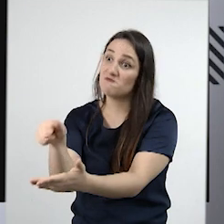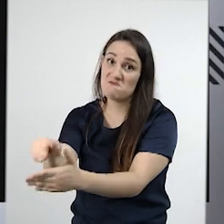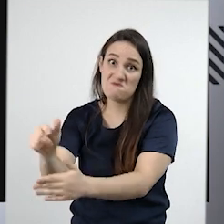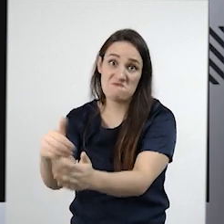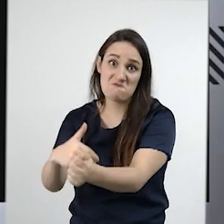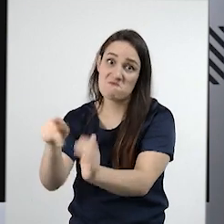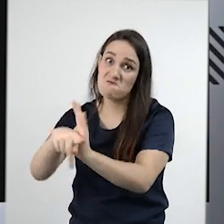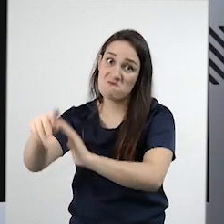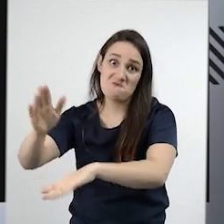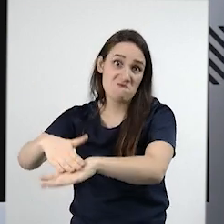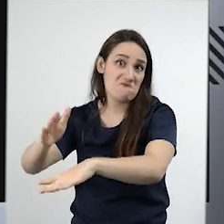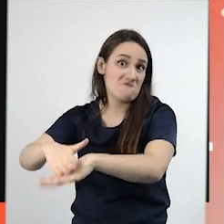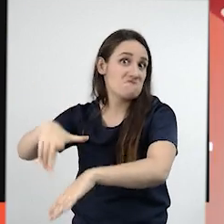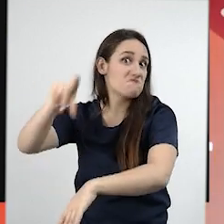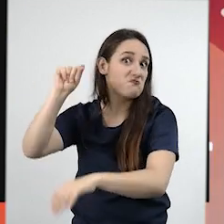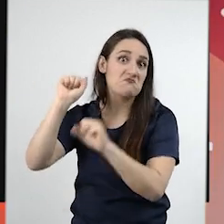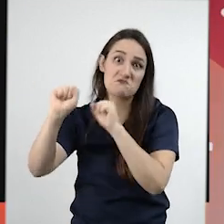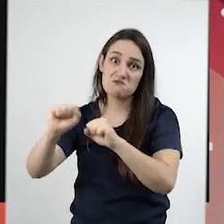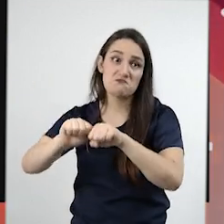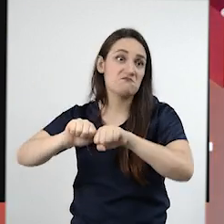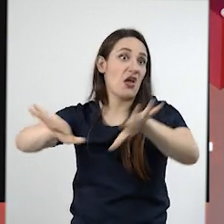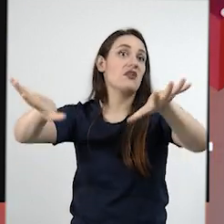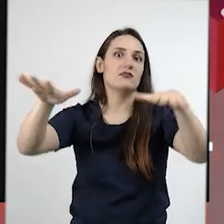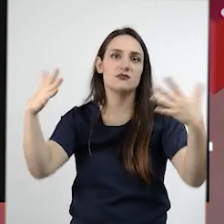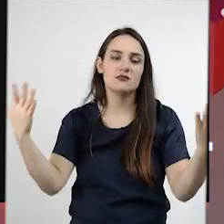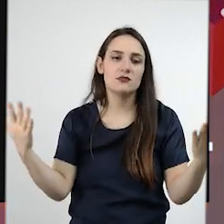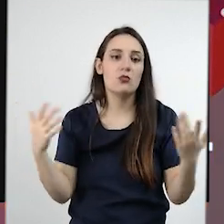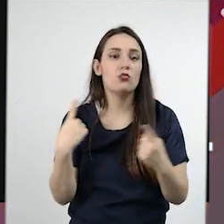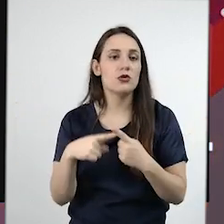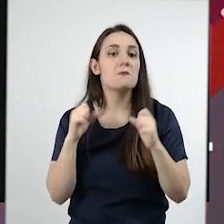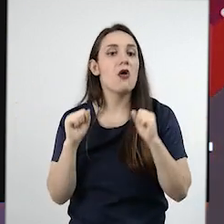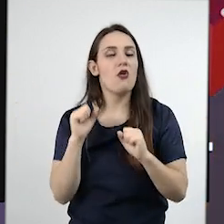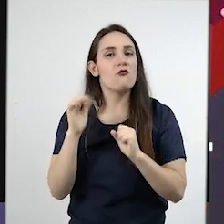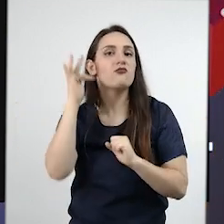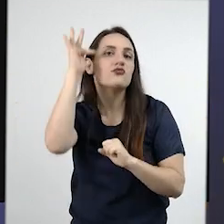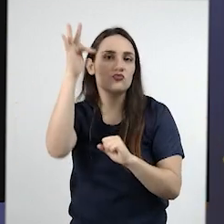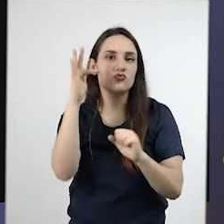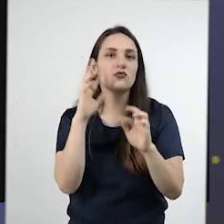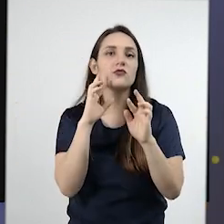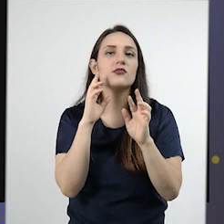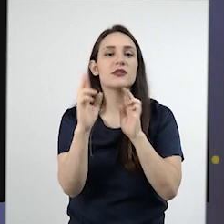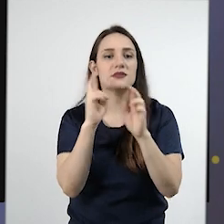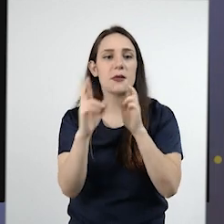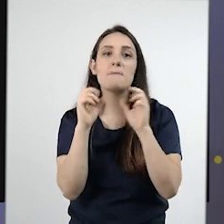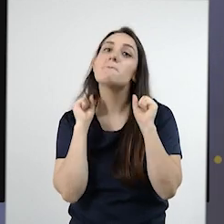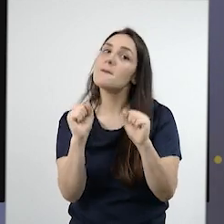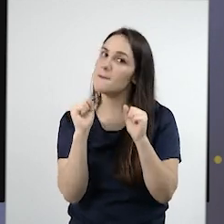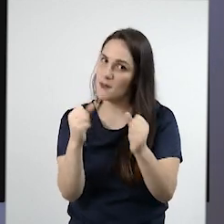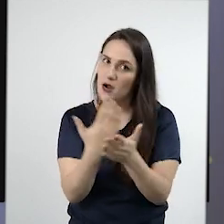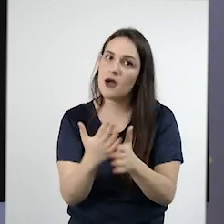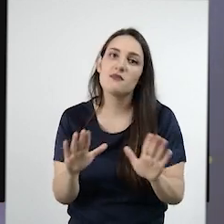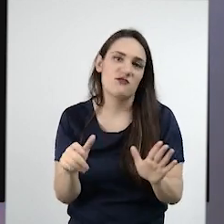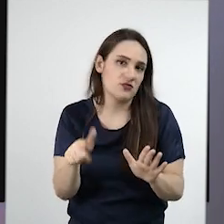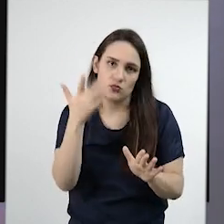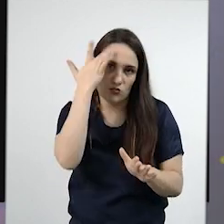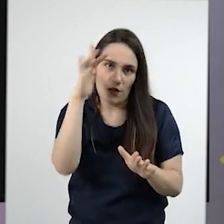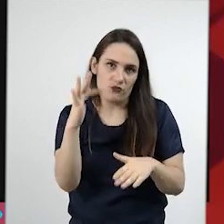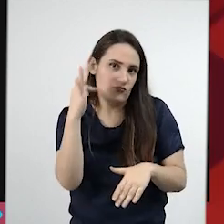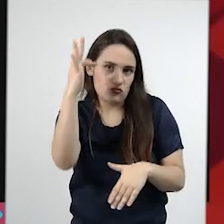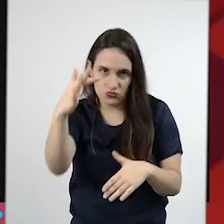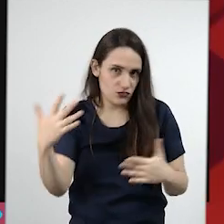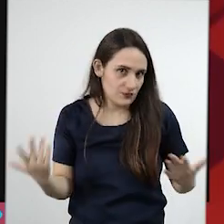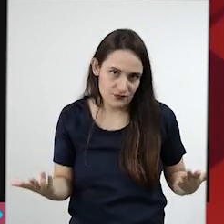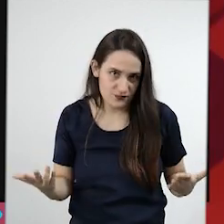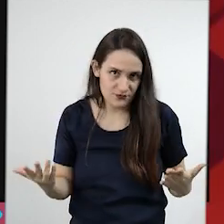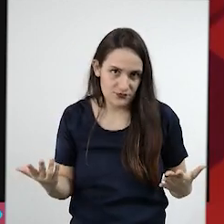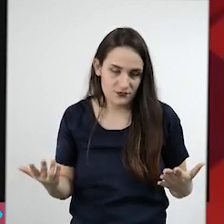isso pode... Um dia, o relacionamento, ele pode acabar, né? E isso, a gente não sabe como vai acabar. Então, se